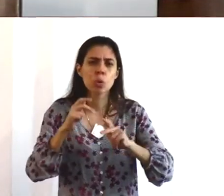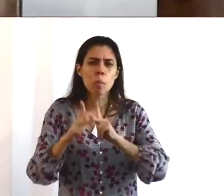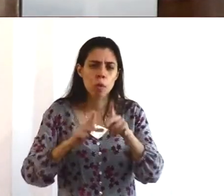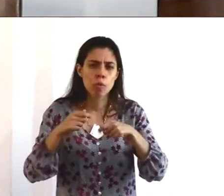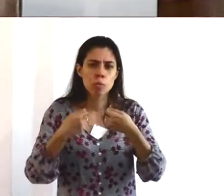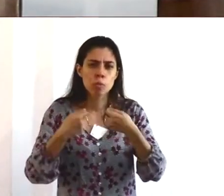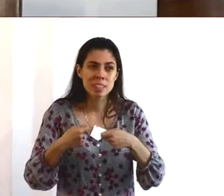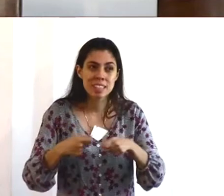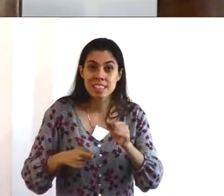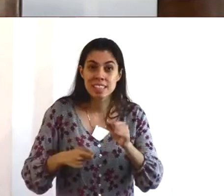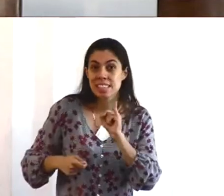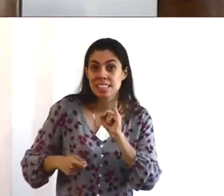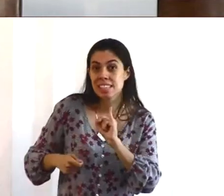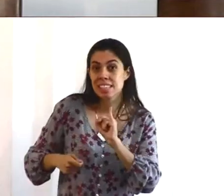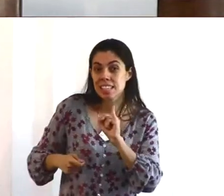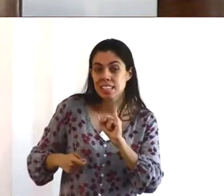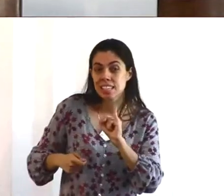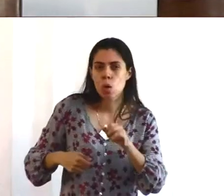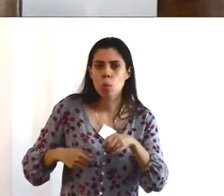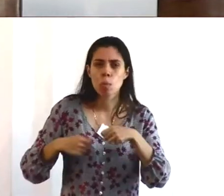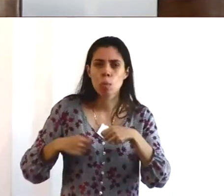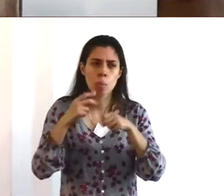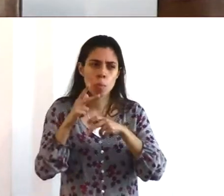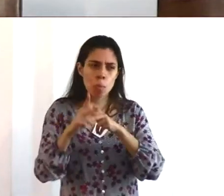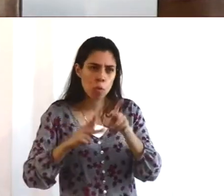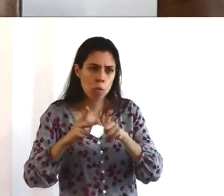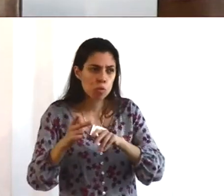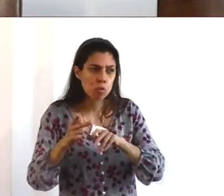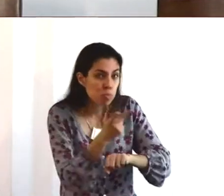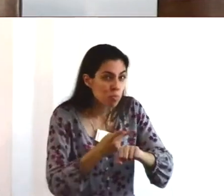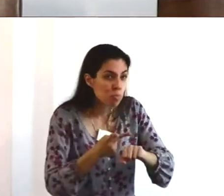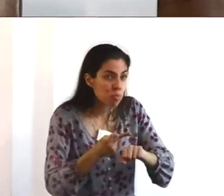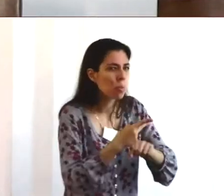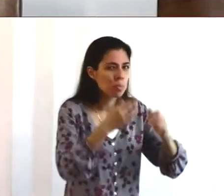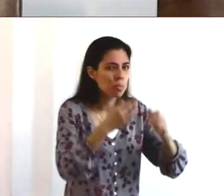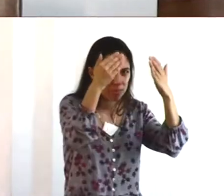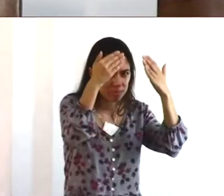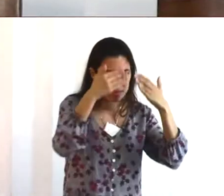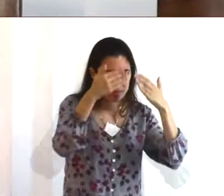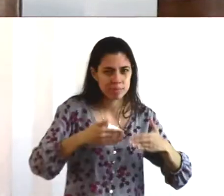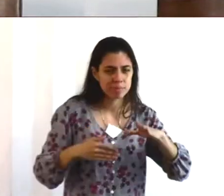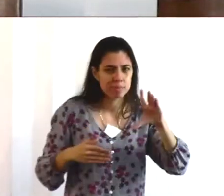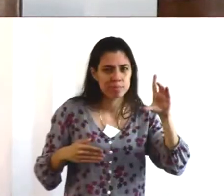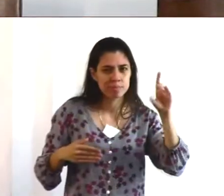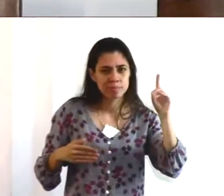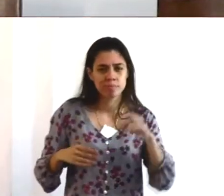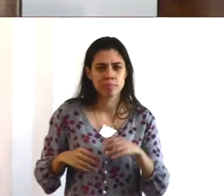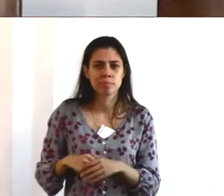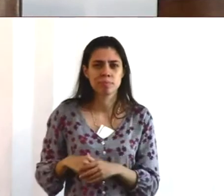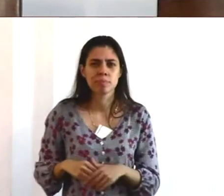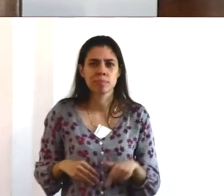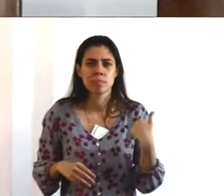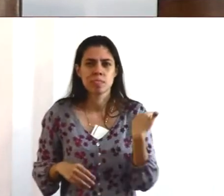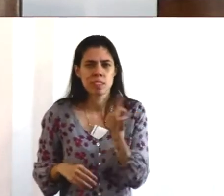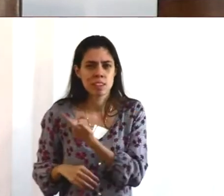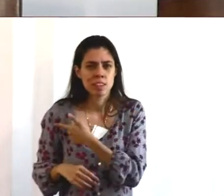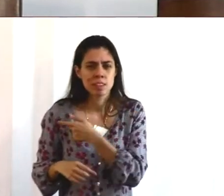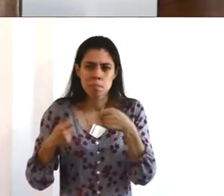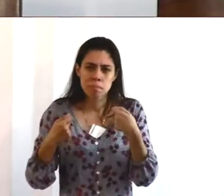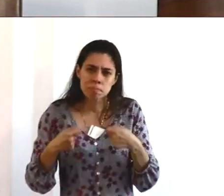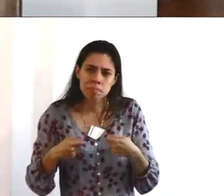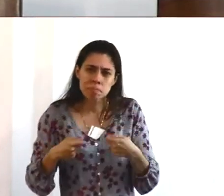como fortaleza. Essas palavras juntas descrevem o caminho que eu e você precisamos